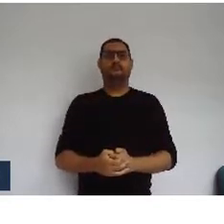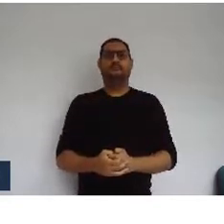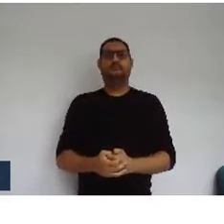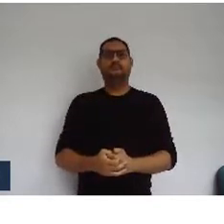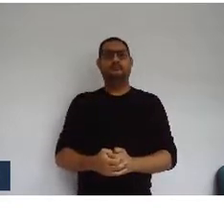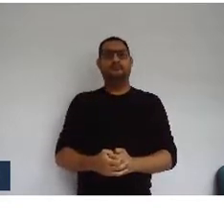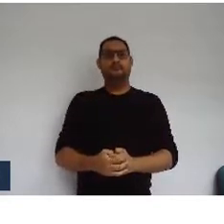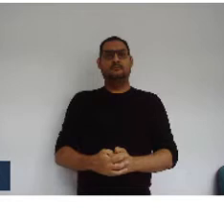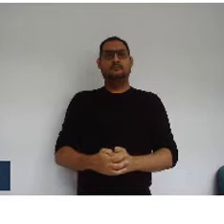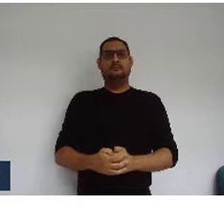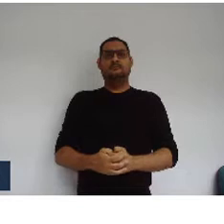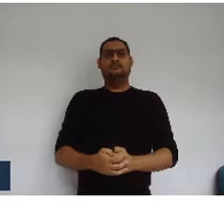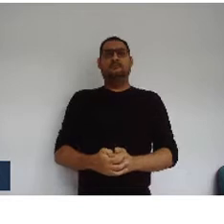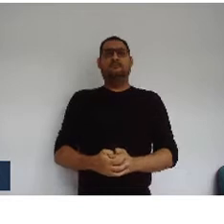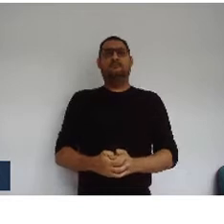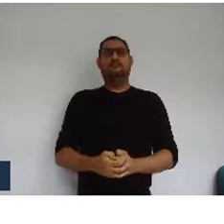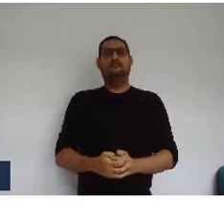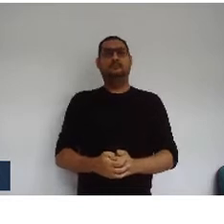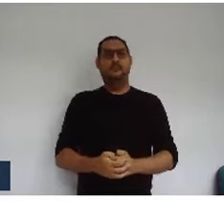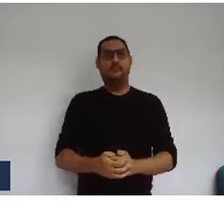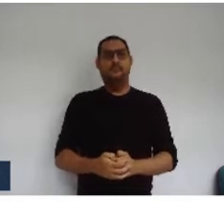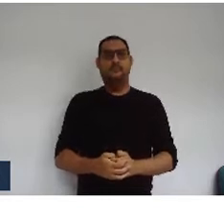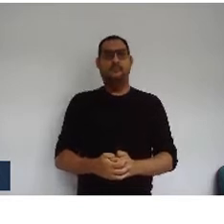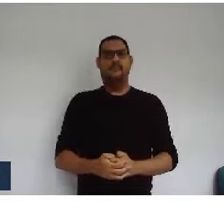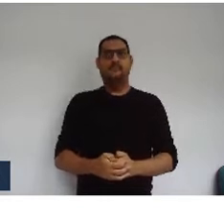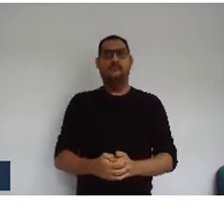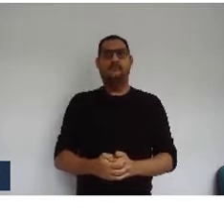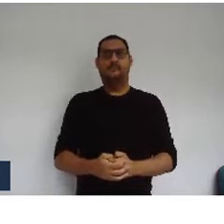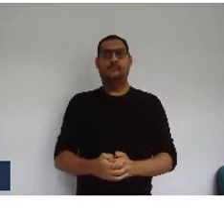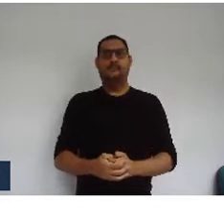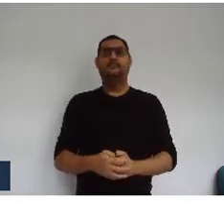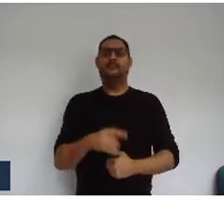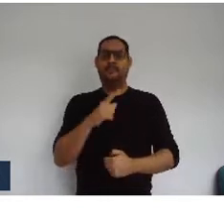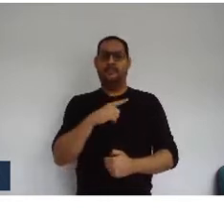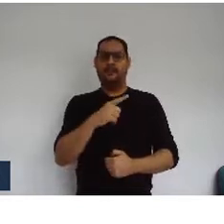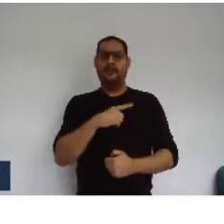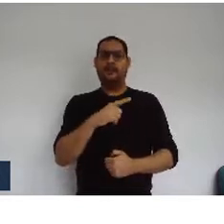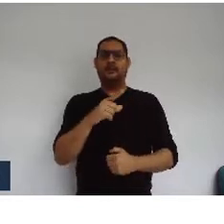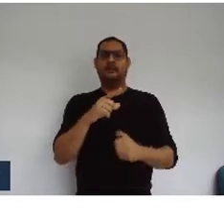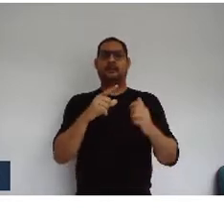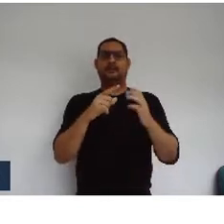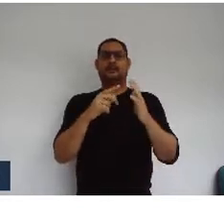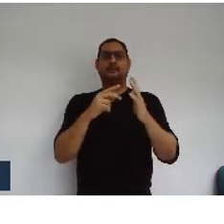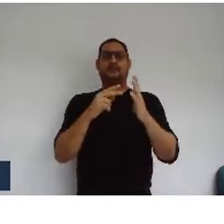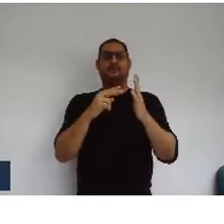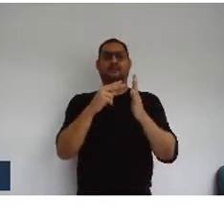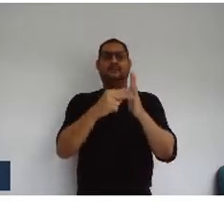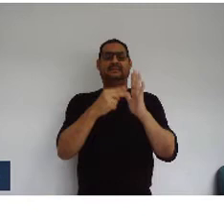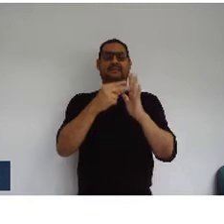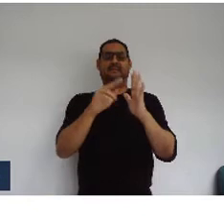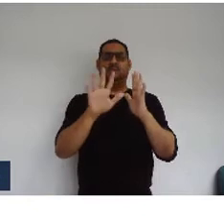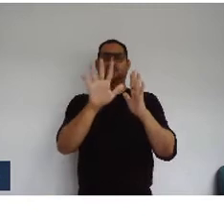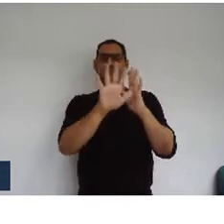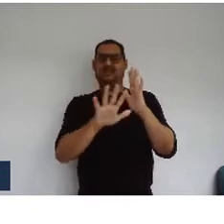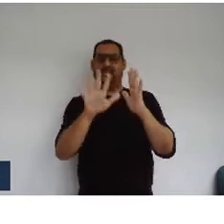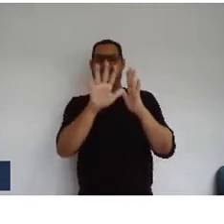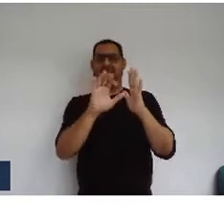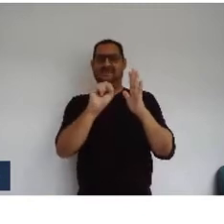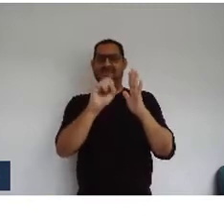As semiotizações que João performatiza sobre o